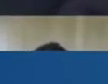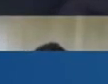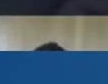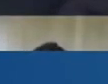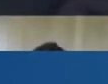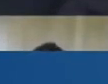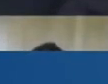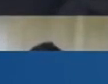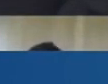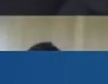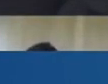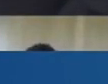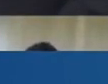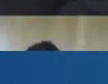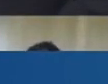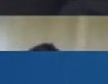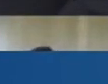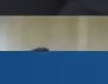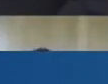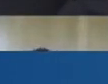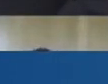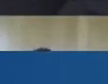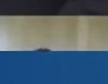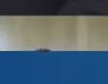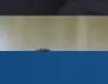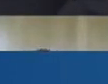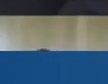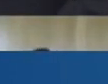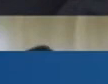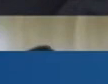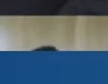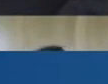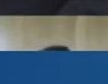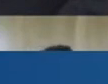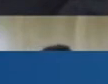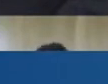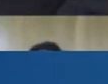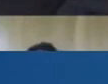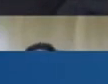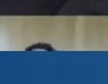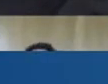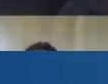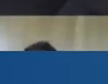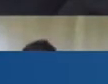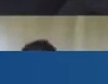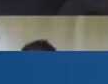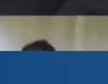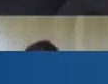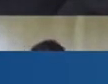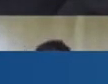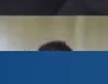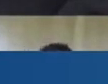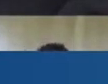provas colhidas, nós tivemos a delação, a colaboração premiada do